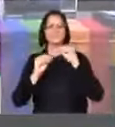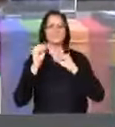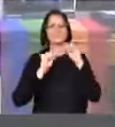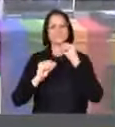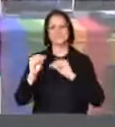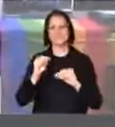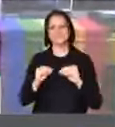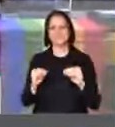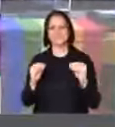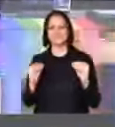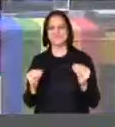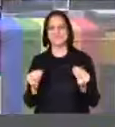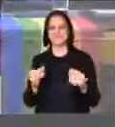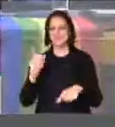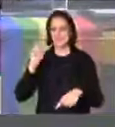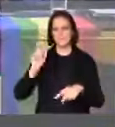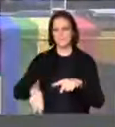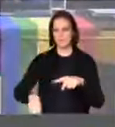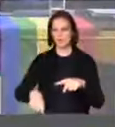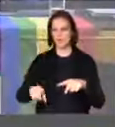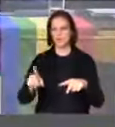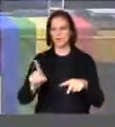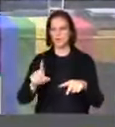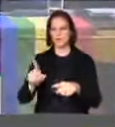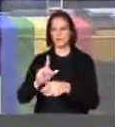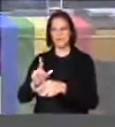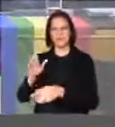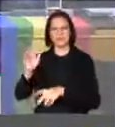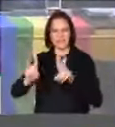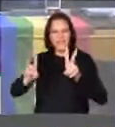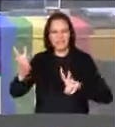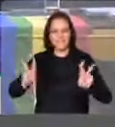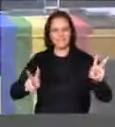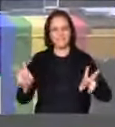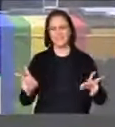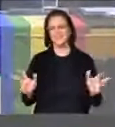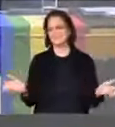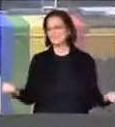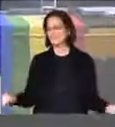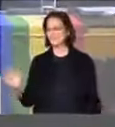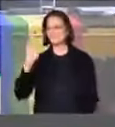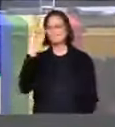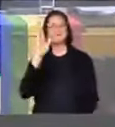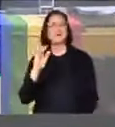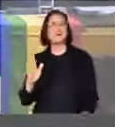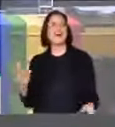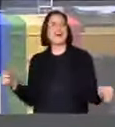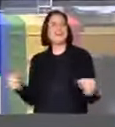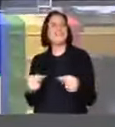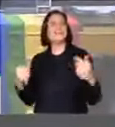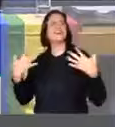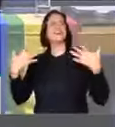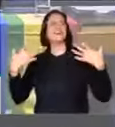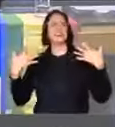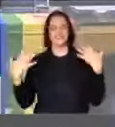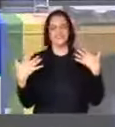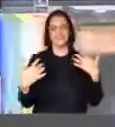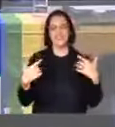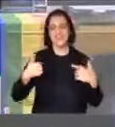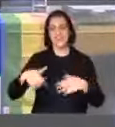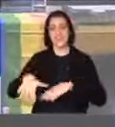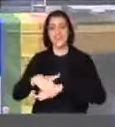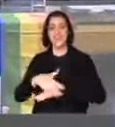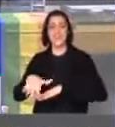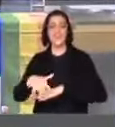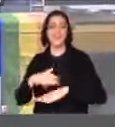beijar. Está proibido o carnaval nesse país tropical. Tô no meio da